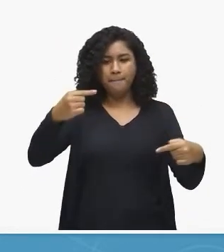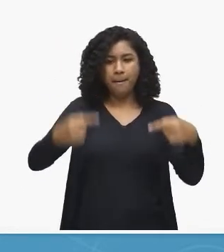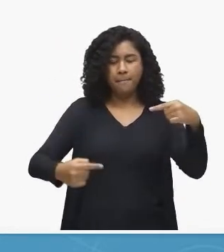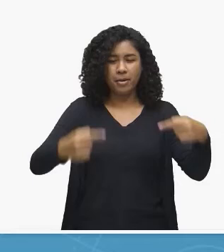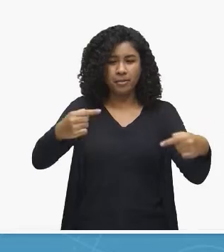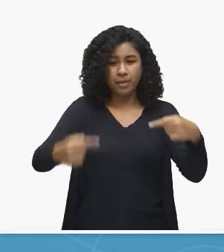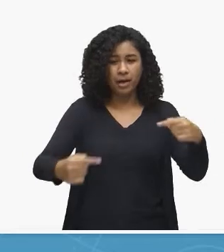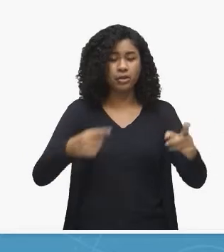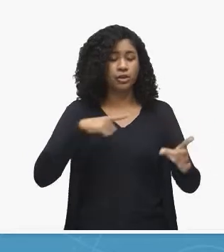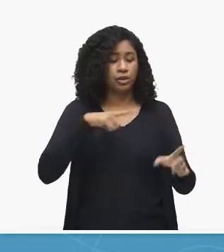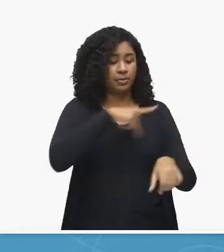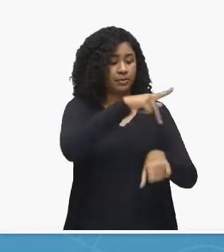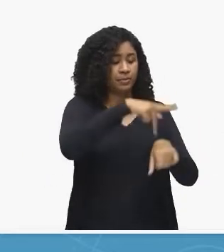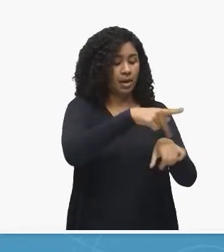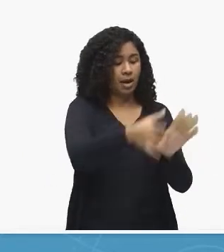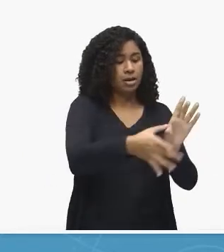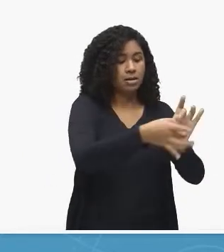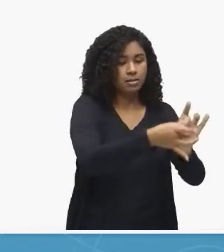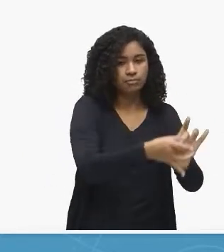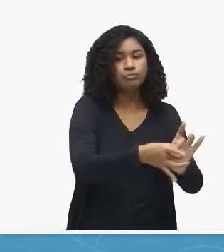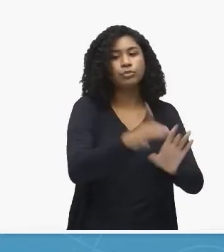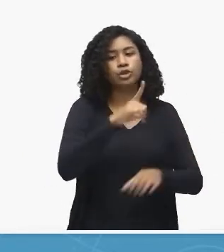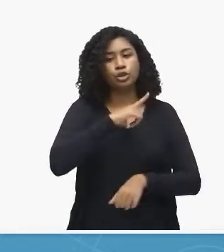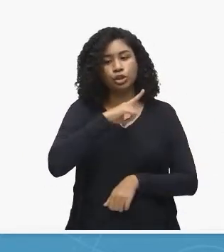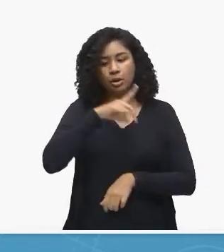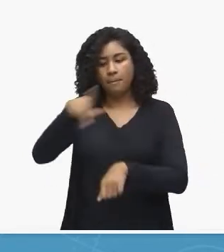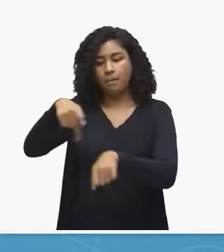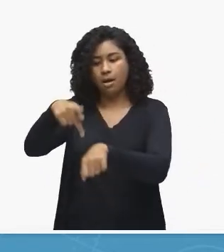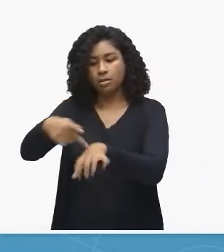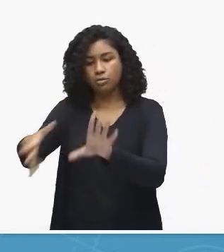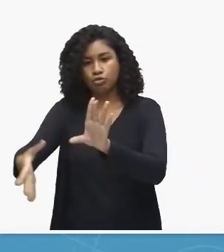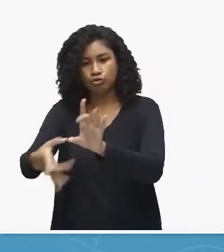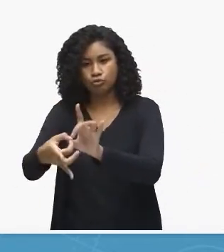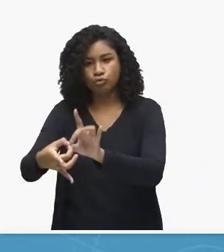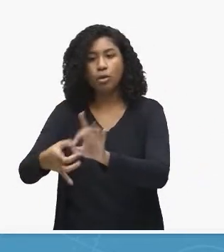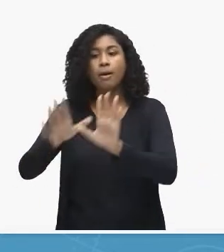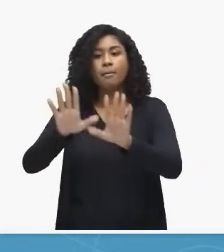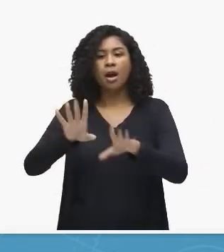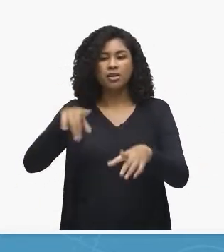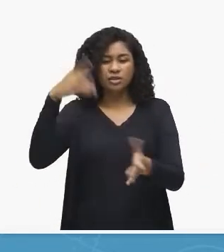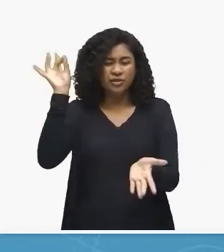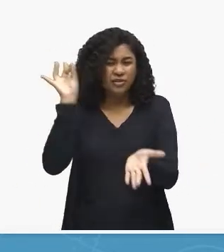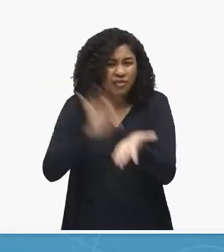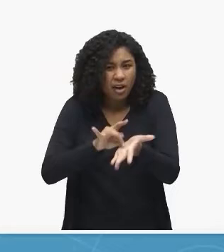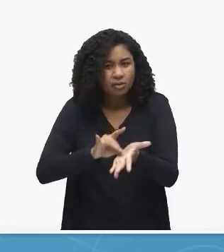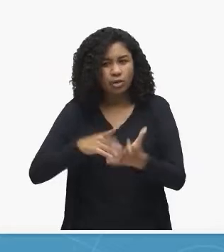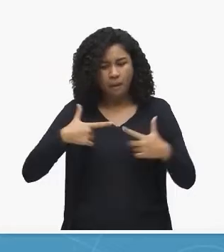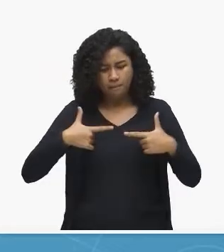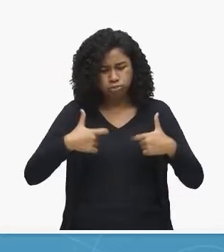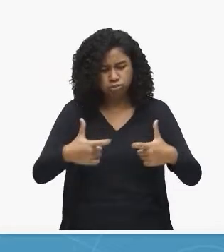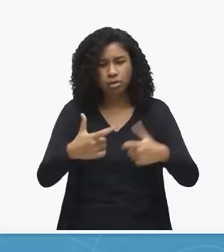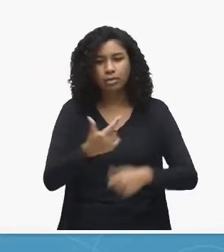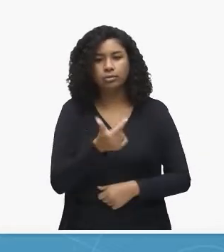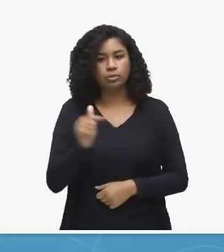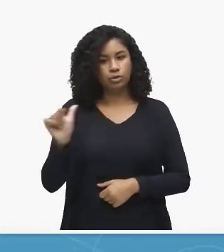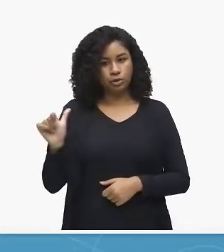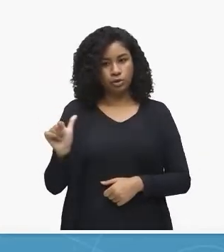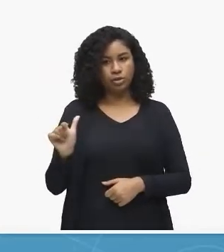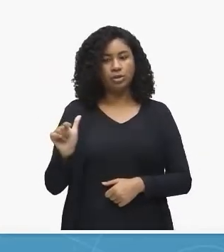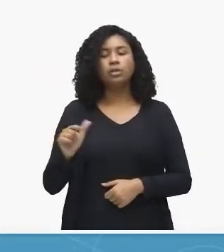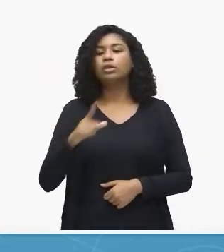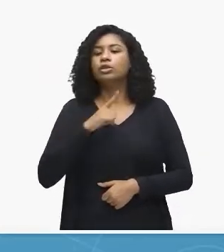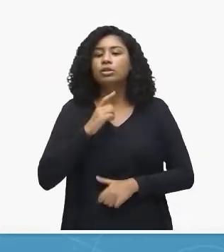sendo formadas, mas aí o conflito de fato ainda não tinha começado. Né? Eles estavam